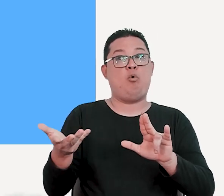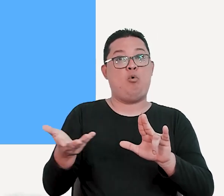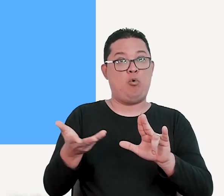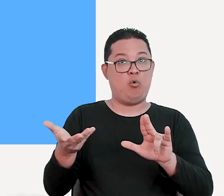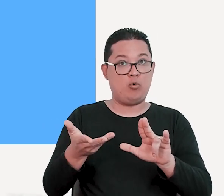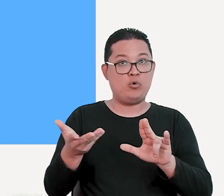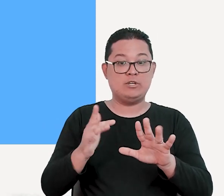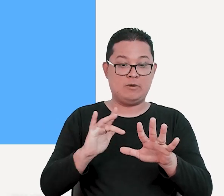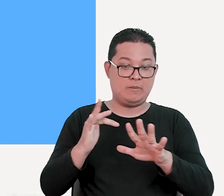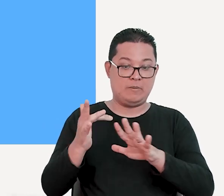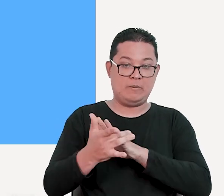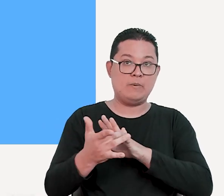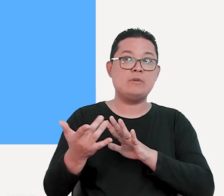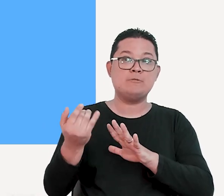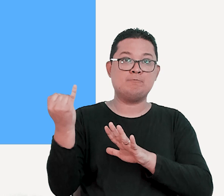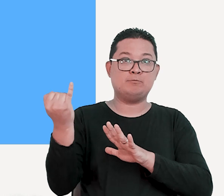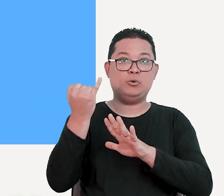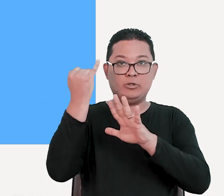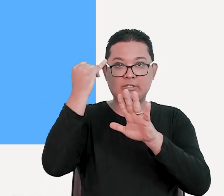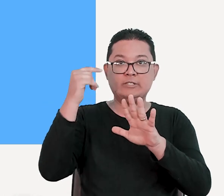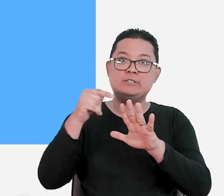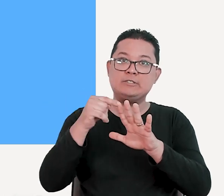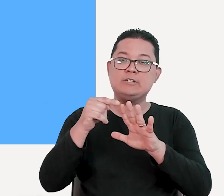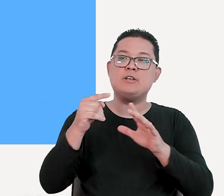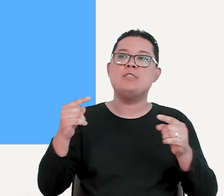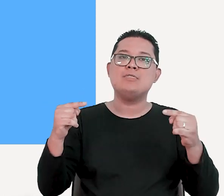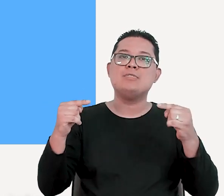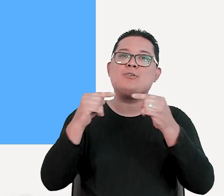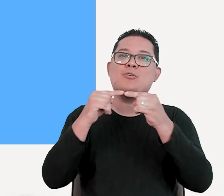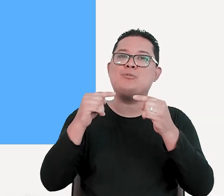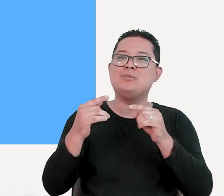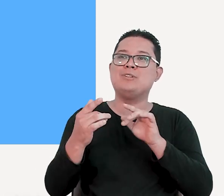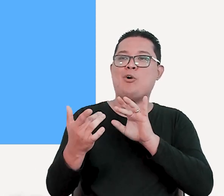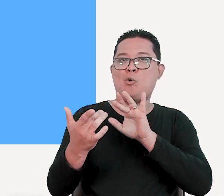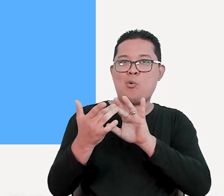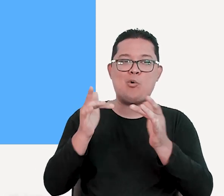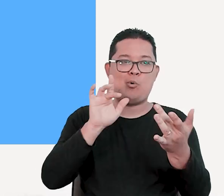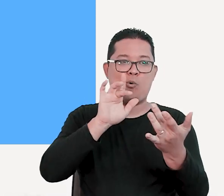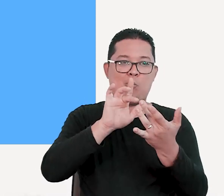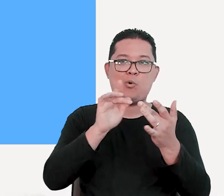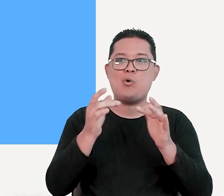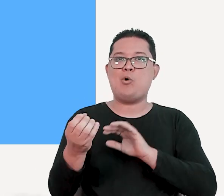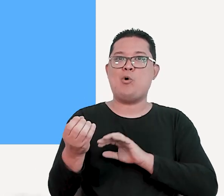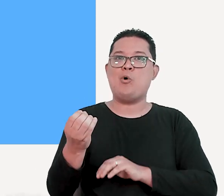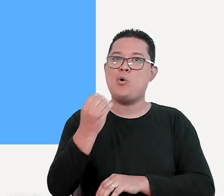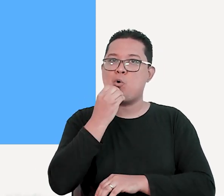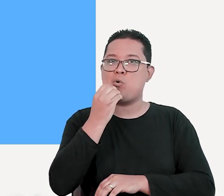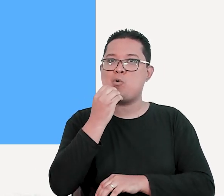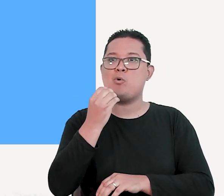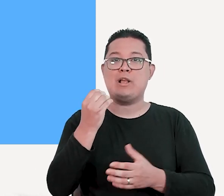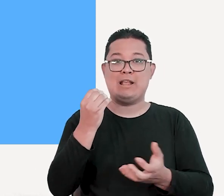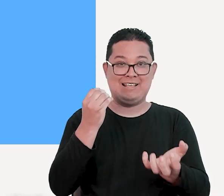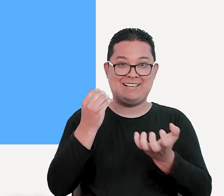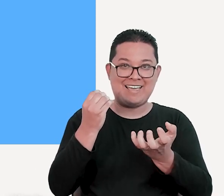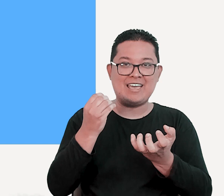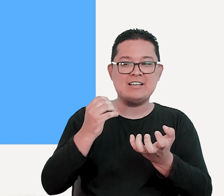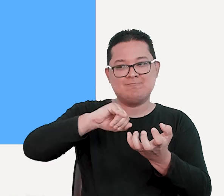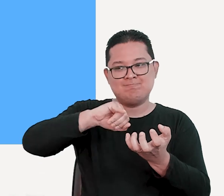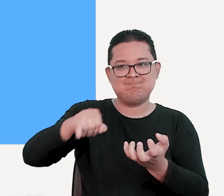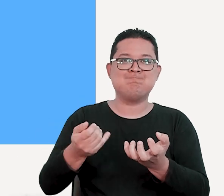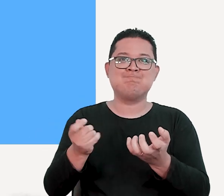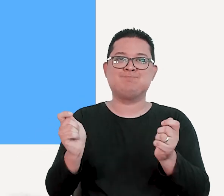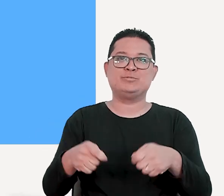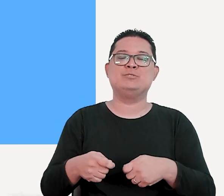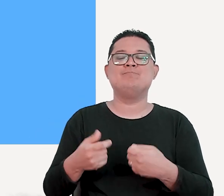rede social que realmente faz esse encontro aí entre a oportunidade e quem está buscando por ela. Então,